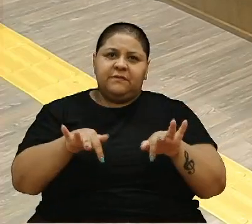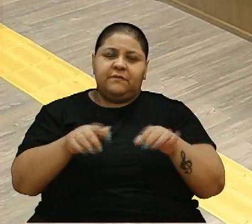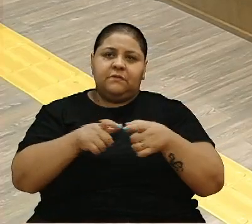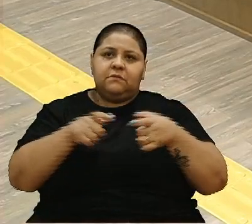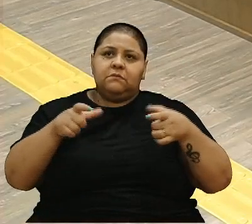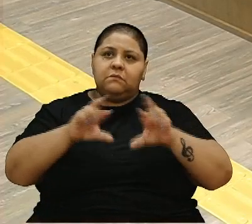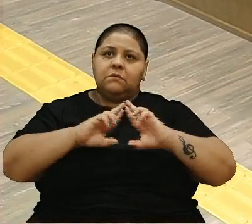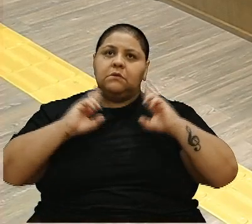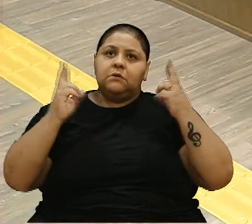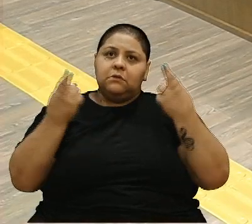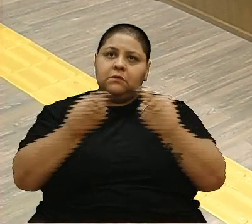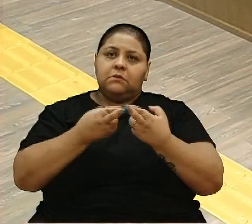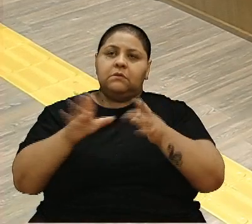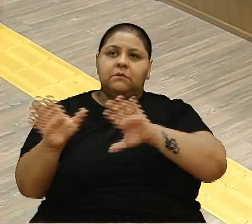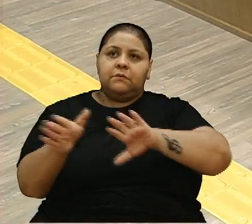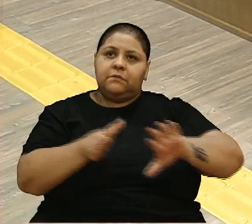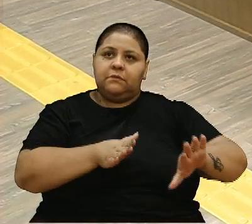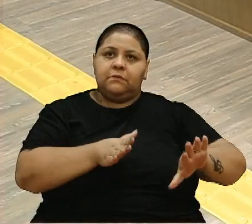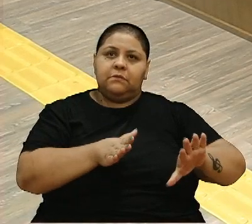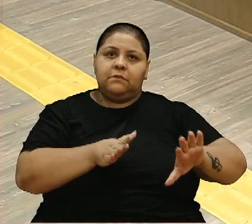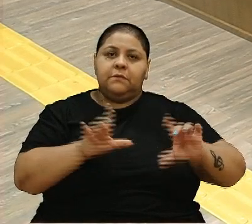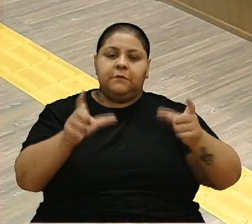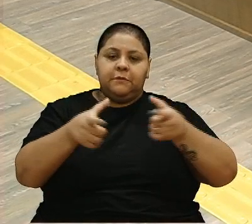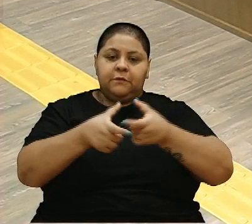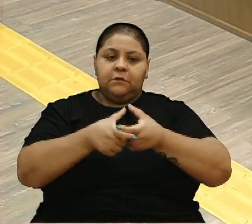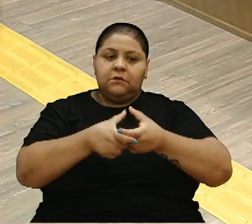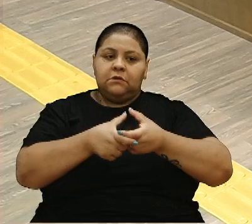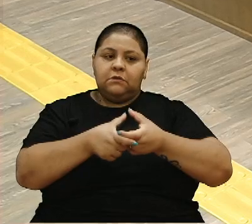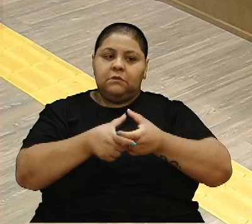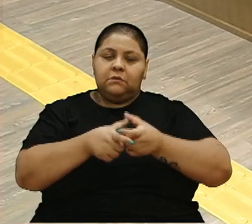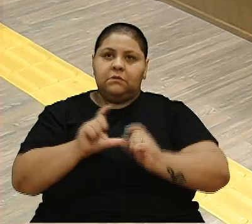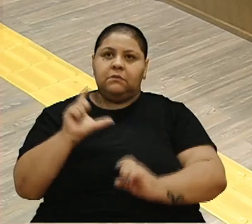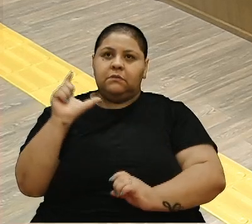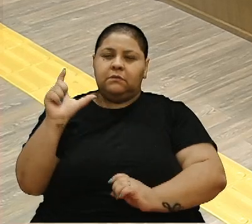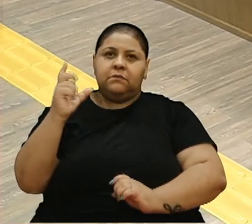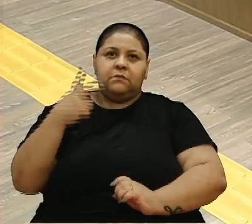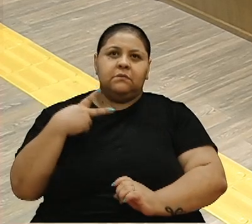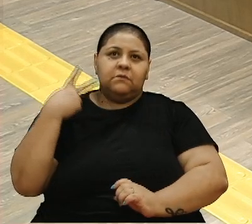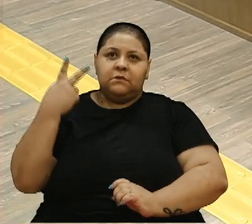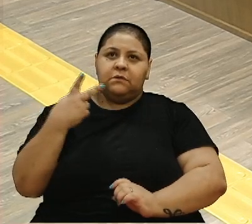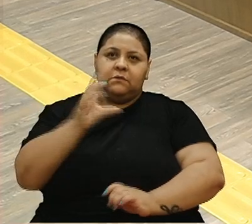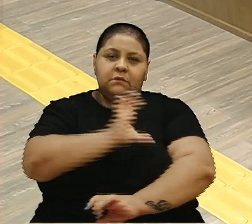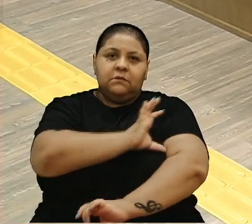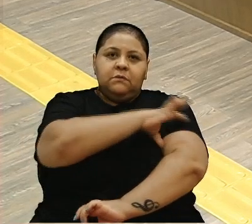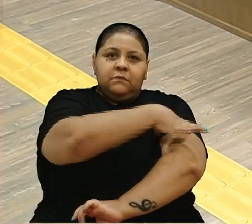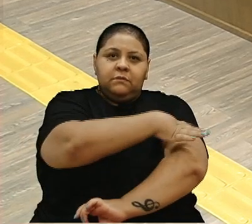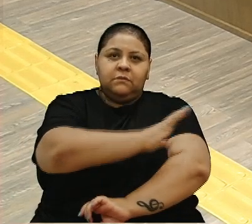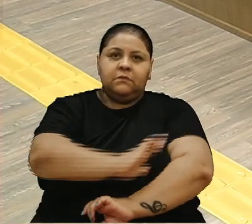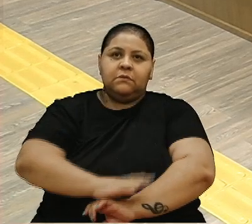grande expediente. Passemos ao espaço do pequeno expediente. Com a palavra, vereador Ramon Teles.